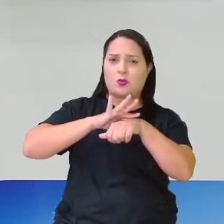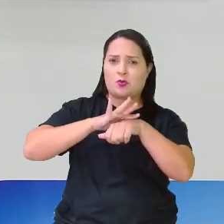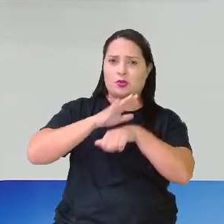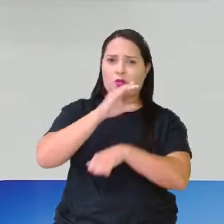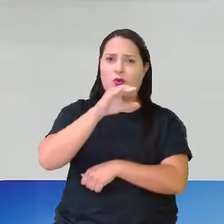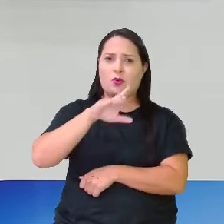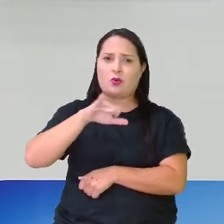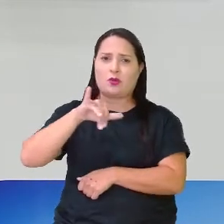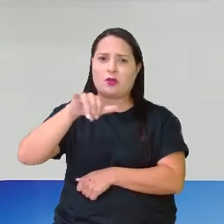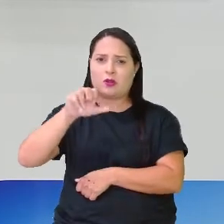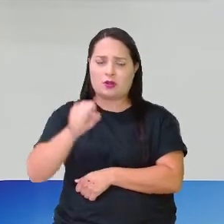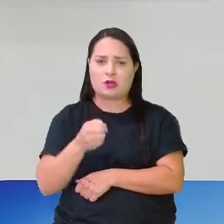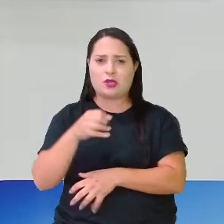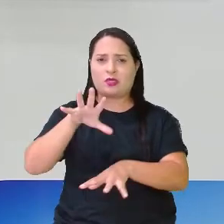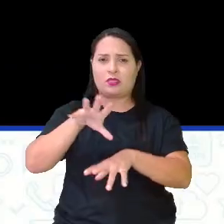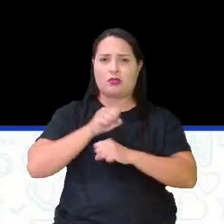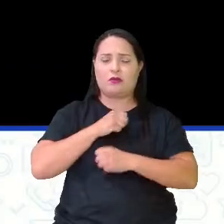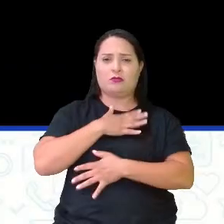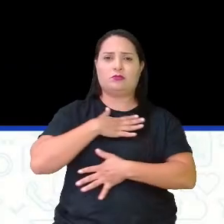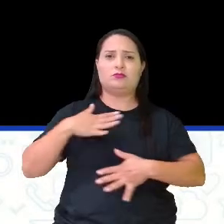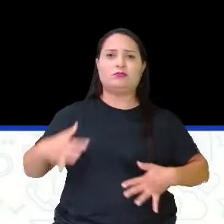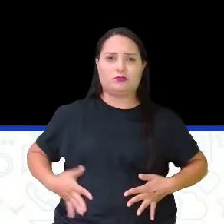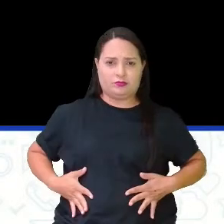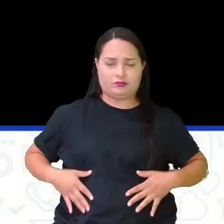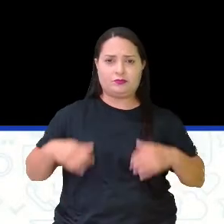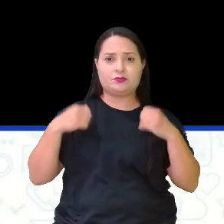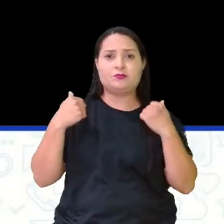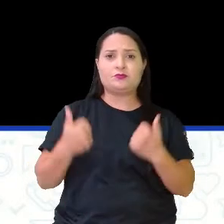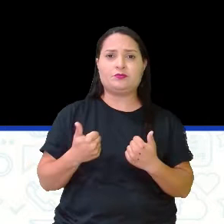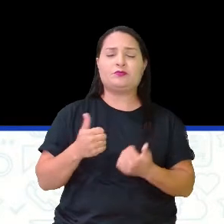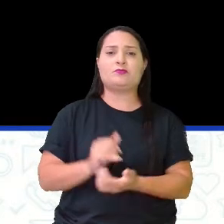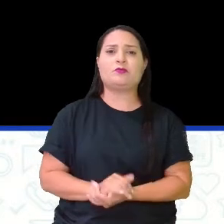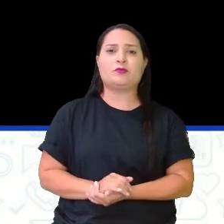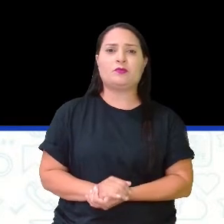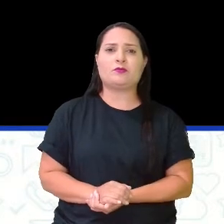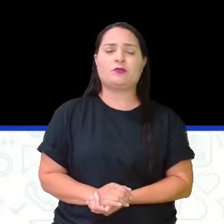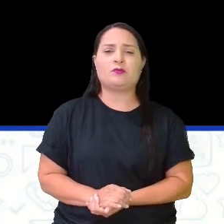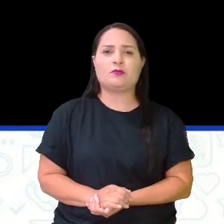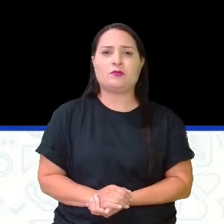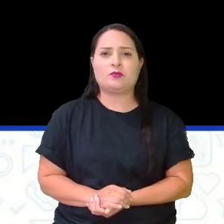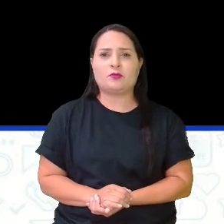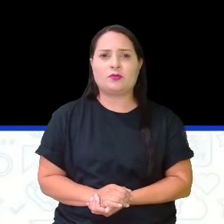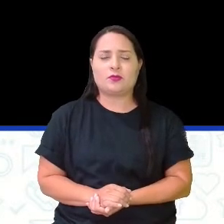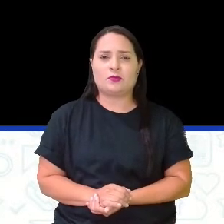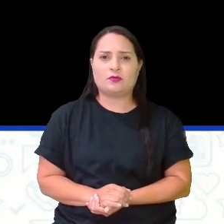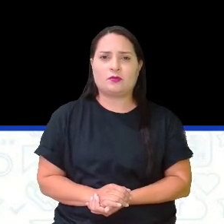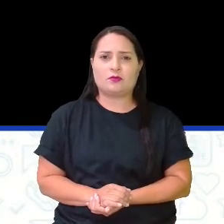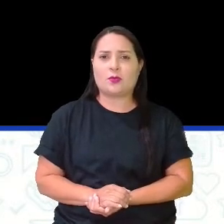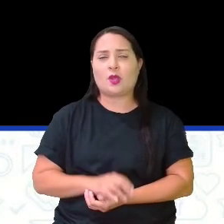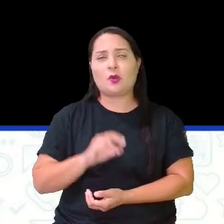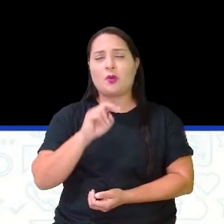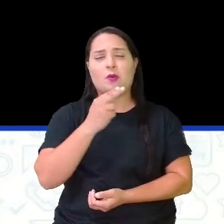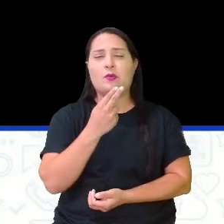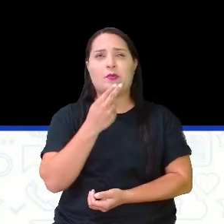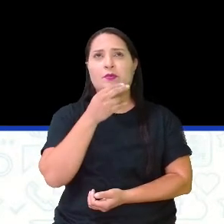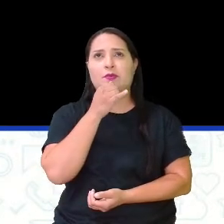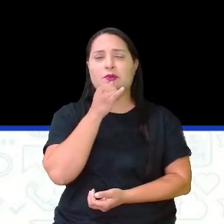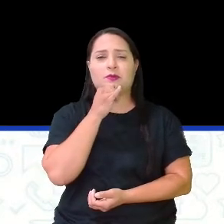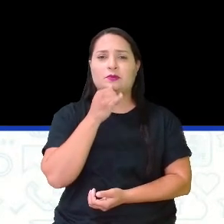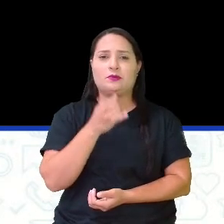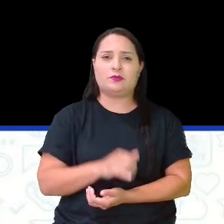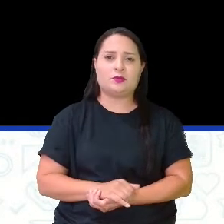crônicas elas tomem conta do nosso corpo, né? Aí, ou pelo menos quem já possui, né, a